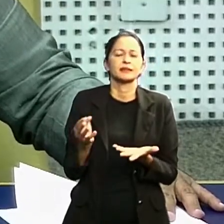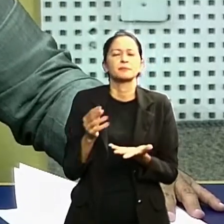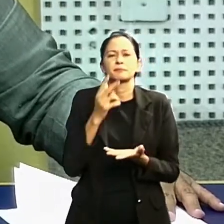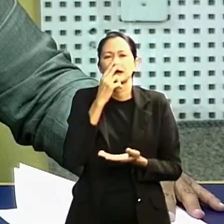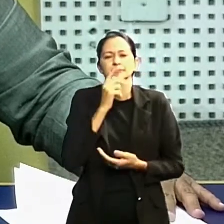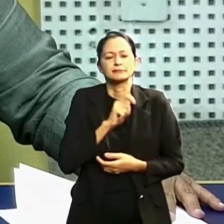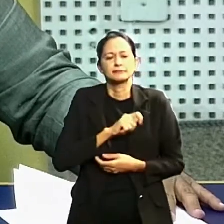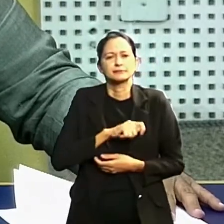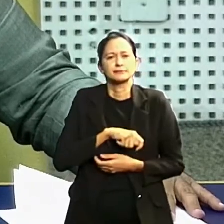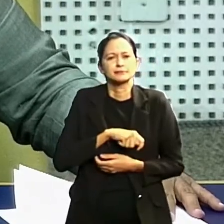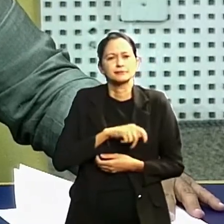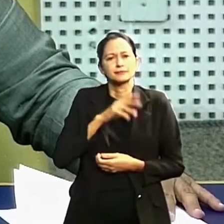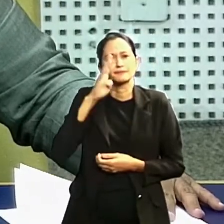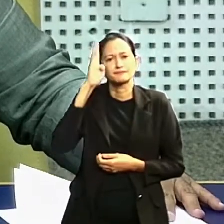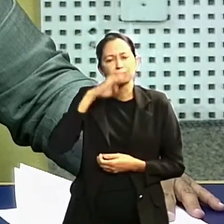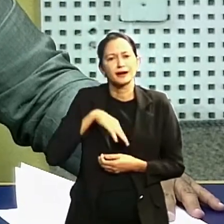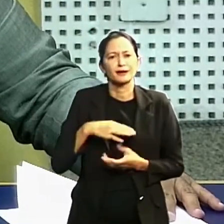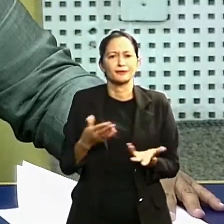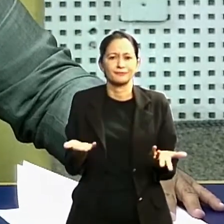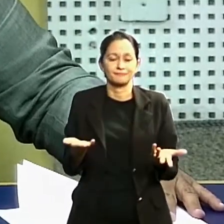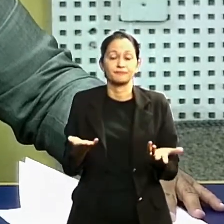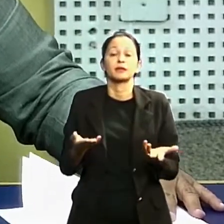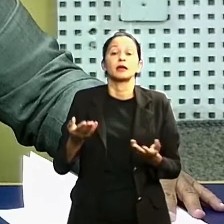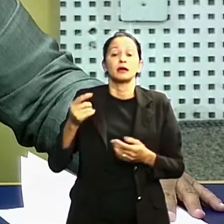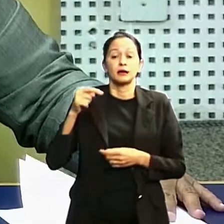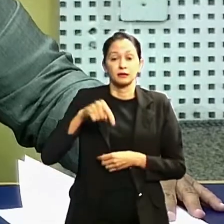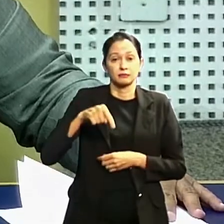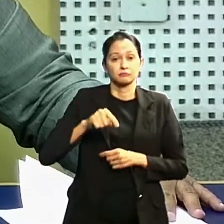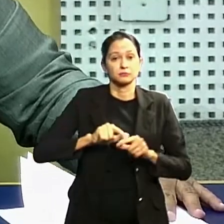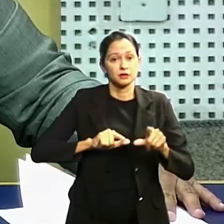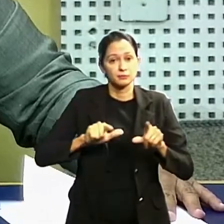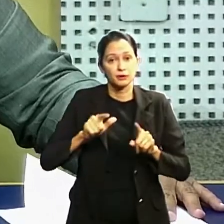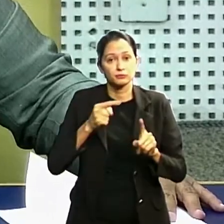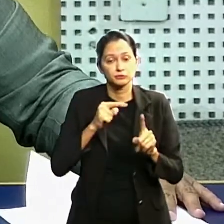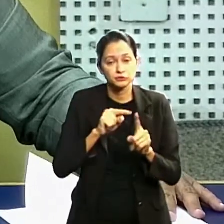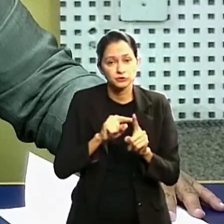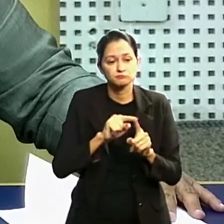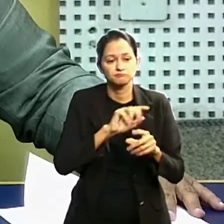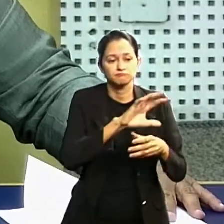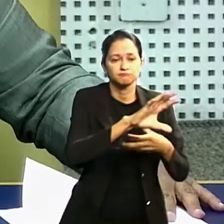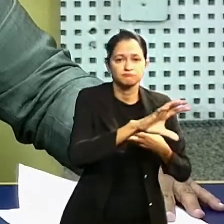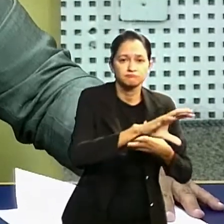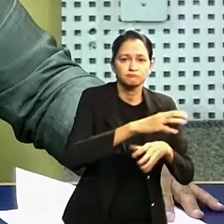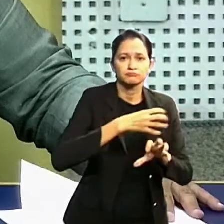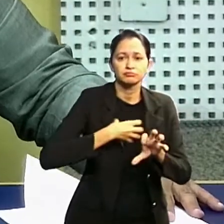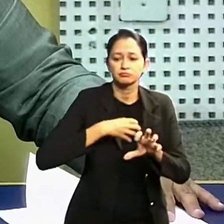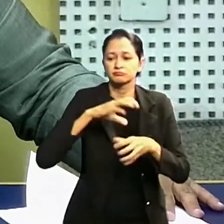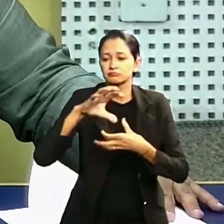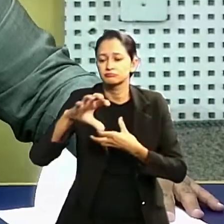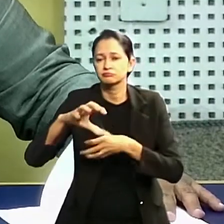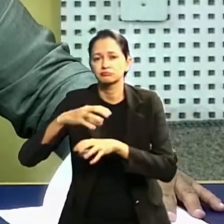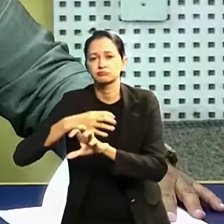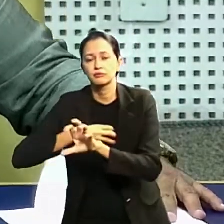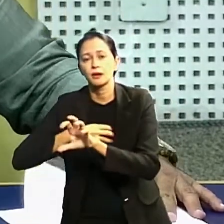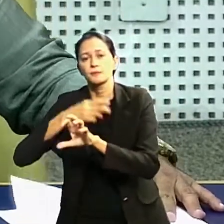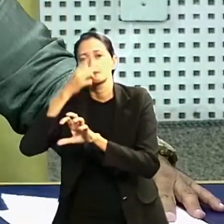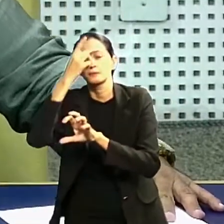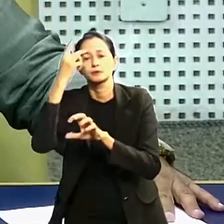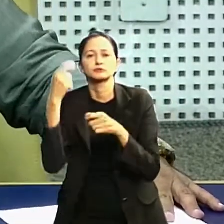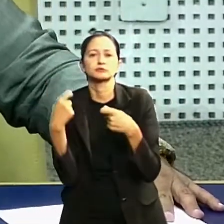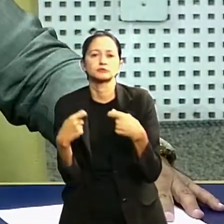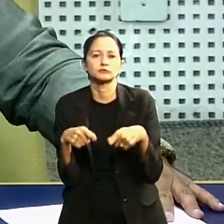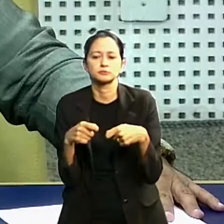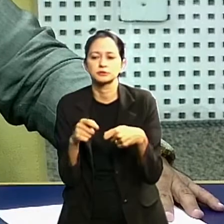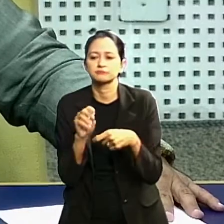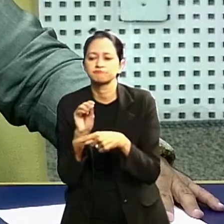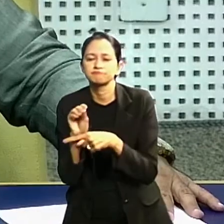gestão que pensa em pessoas, então nós temos que trabalhar aqui pensando nas pessoas que passam por dificuldades. Quero parabenizar e dizer que vocês têm duas